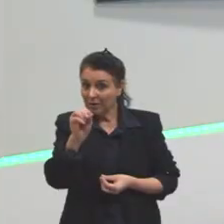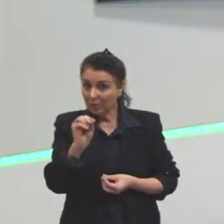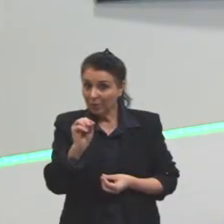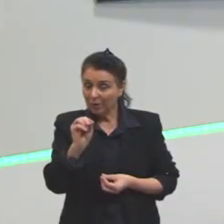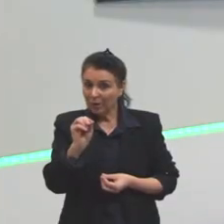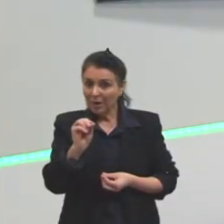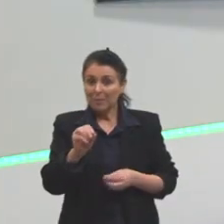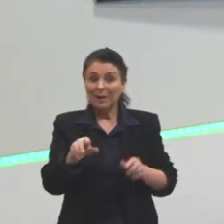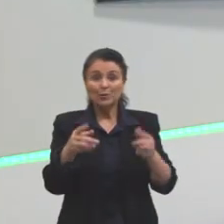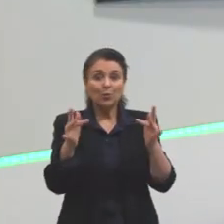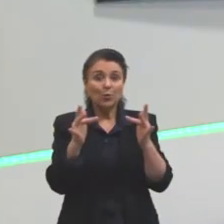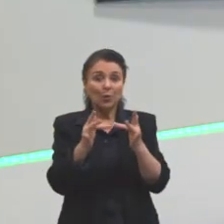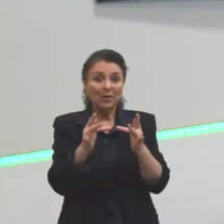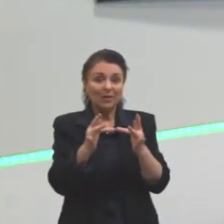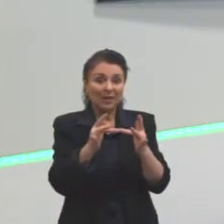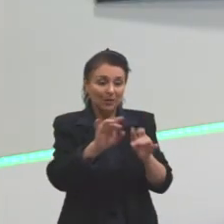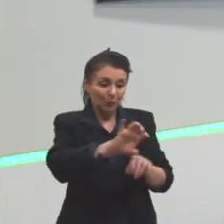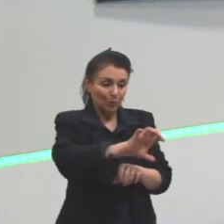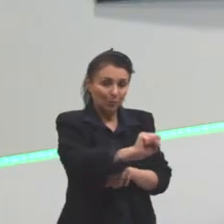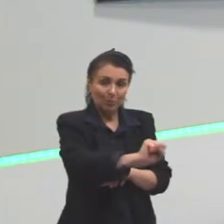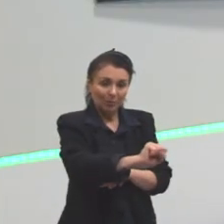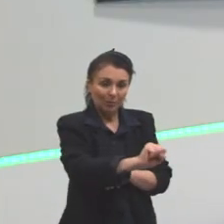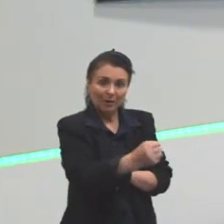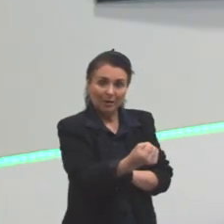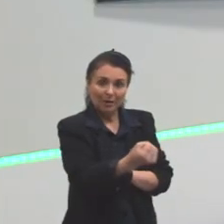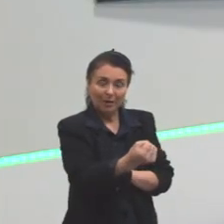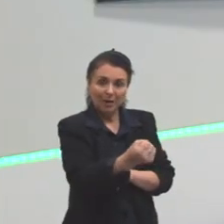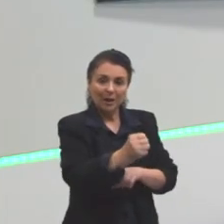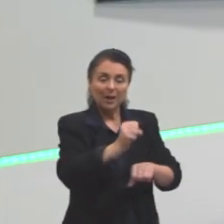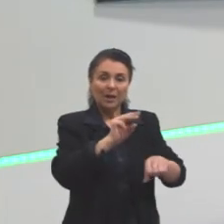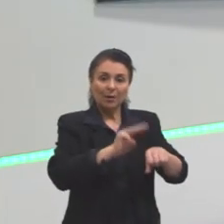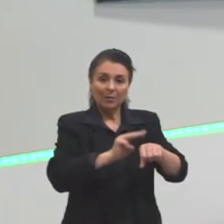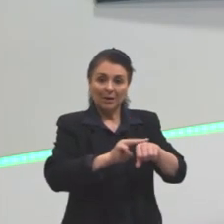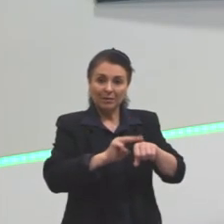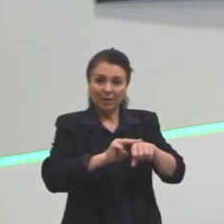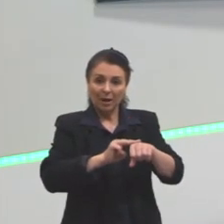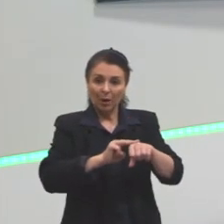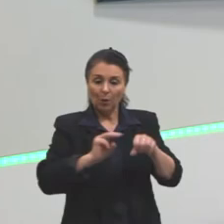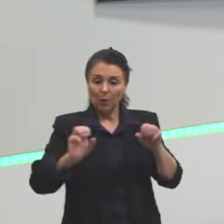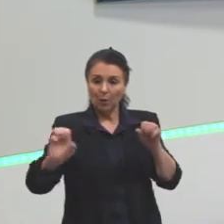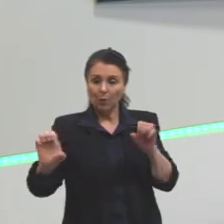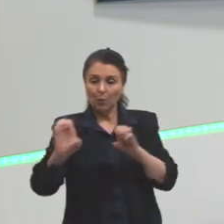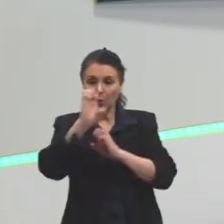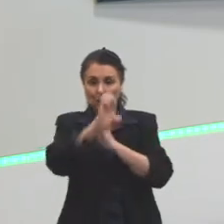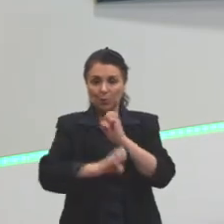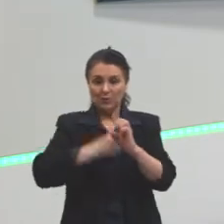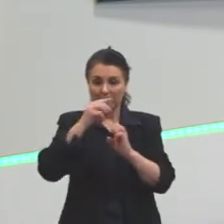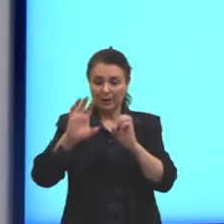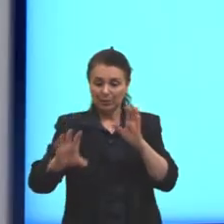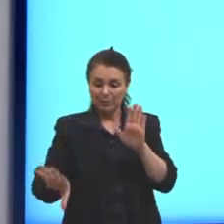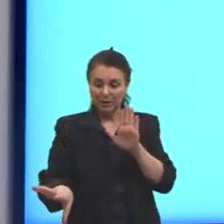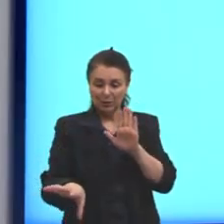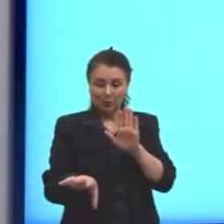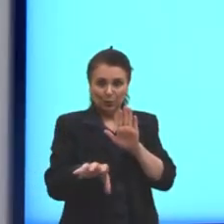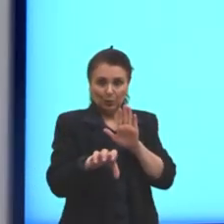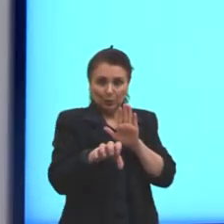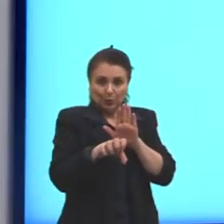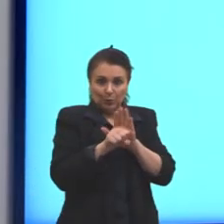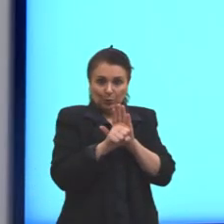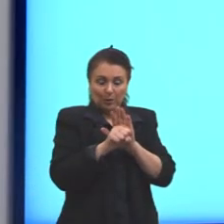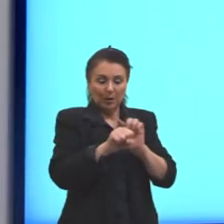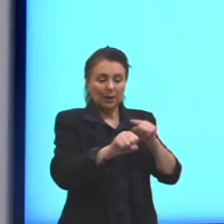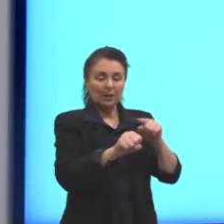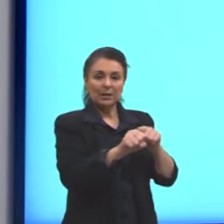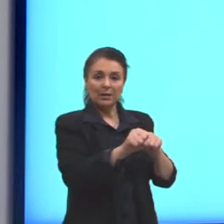em contato com a maçaneta que é de metal esses elétrons eles vão fluir diretamente para cá por isso que você sente então um choque na mão